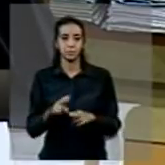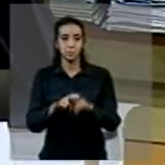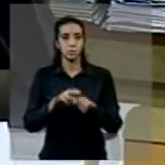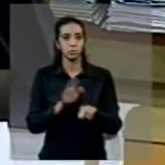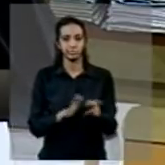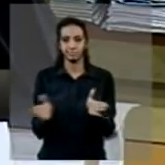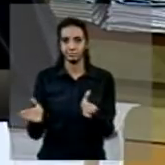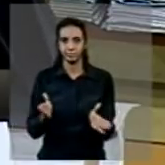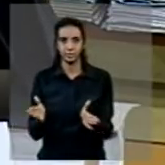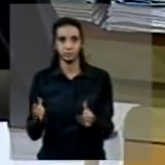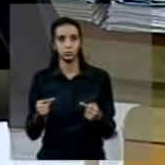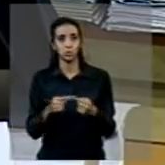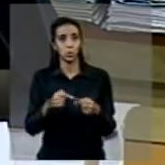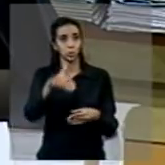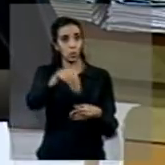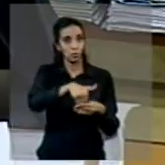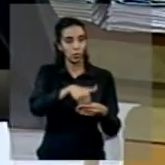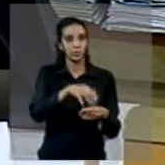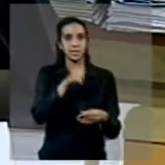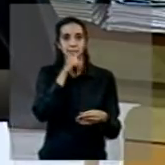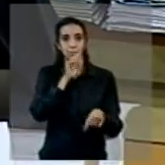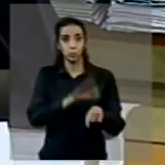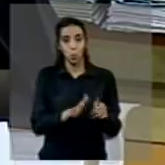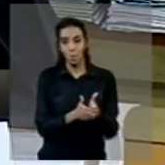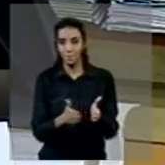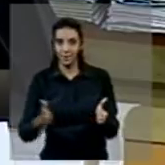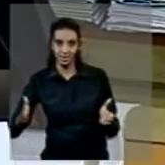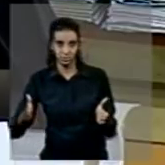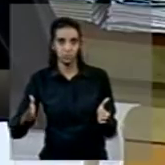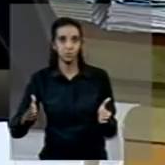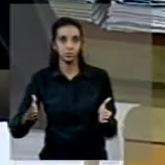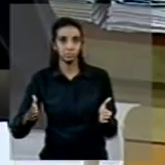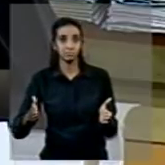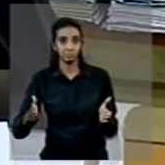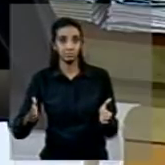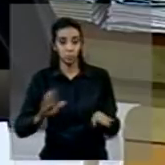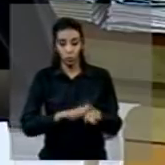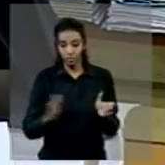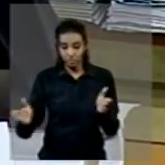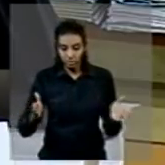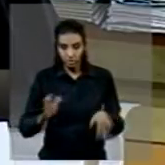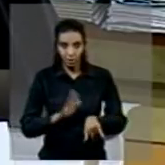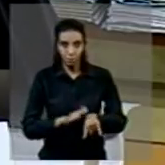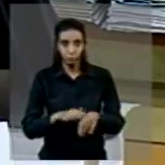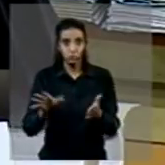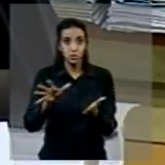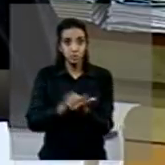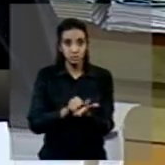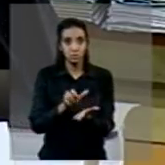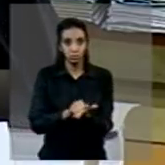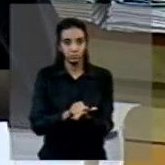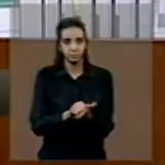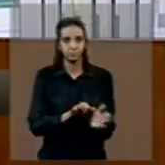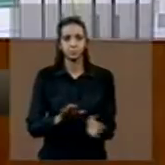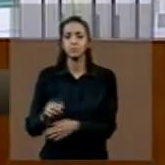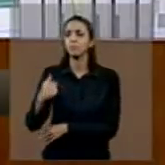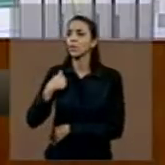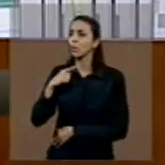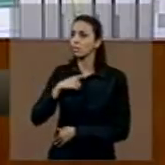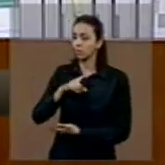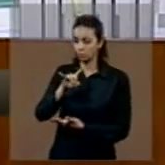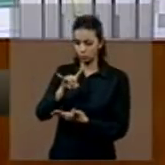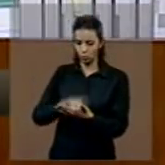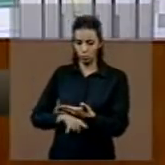ao exercício do voto, tais como os prazos para o próprio alistamento. Eu até tenho aqui a resolução aberta